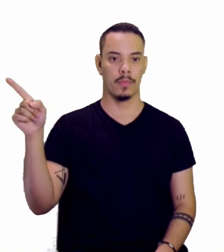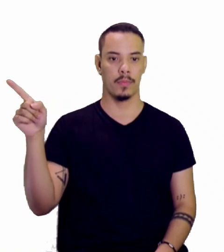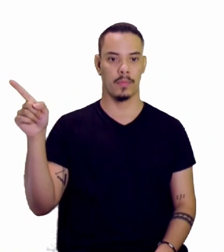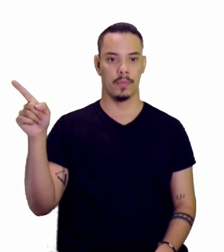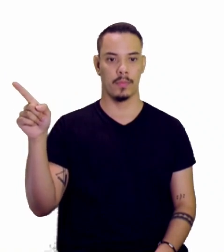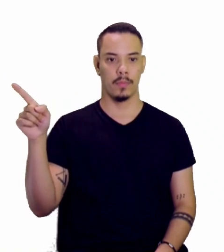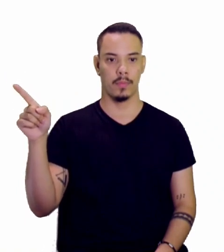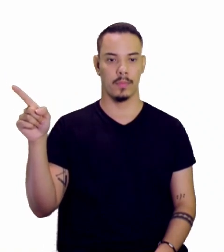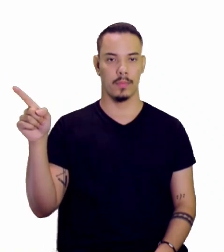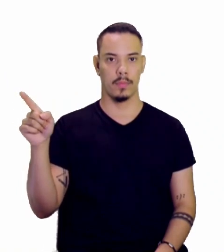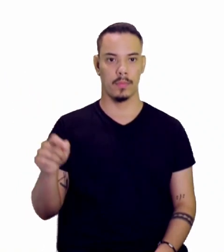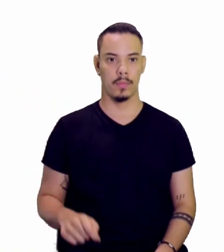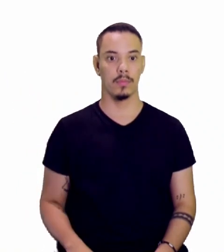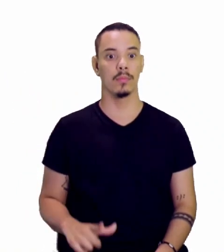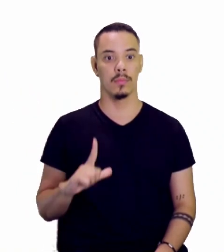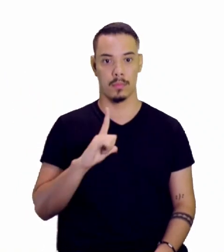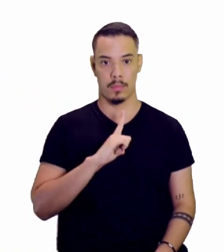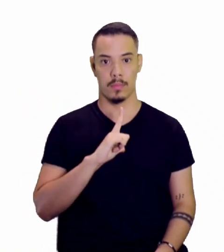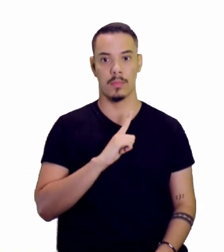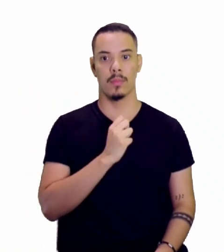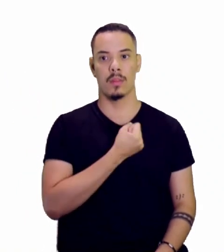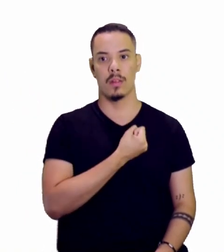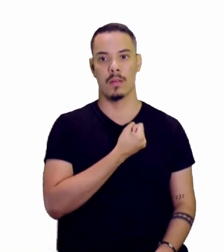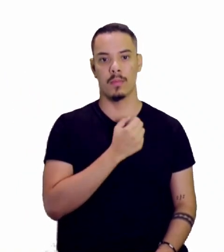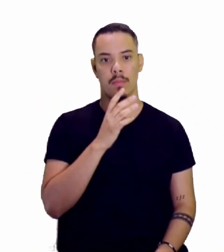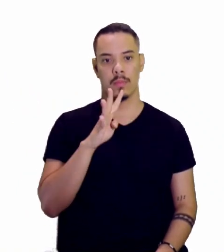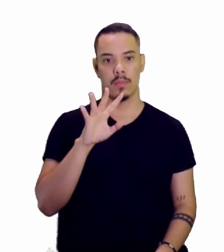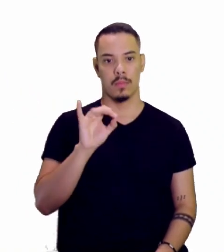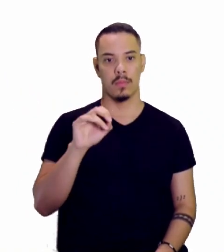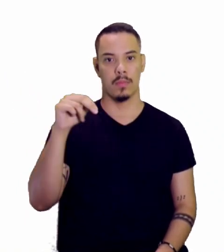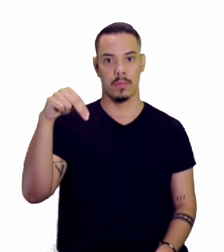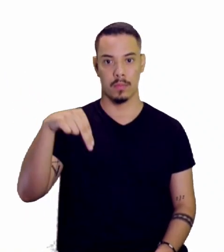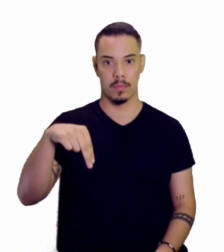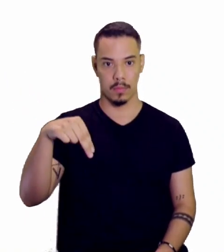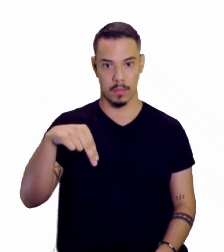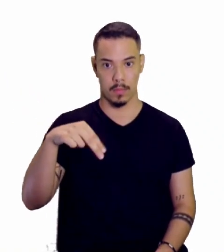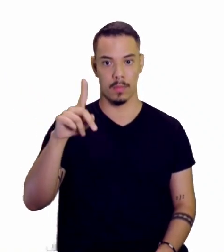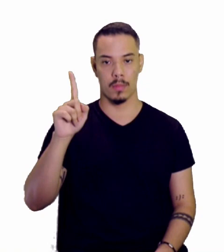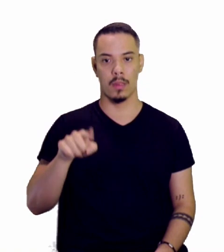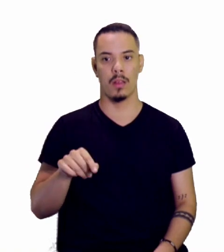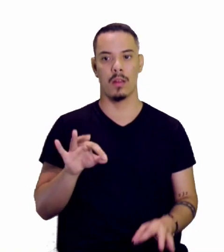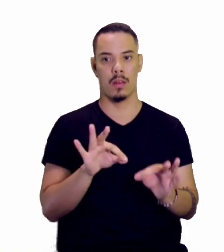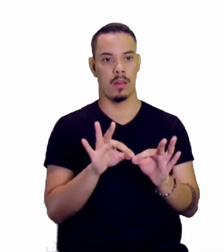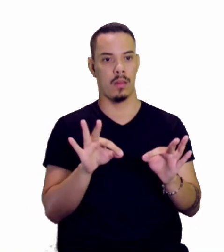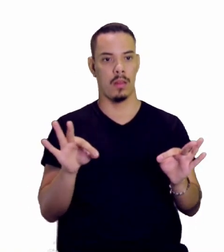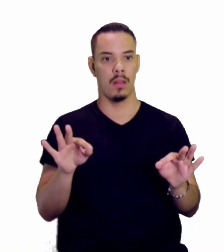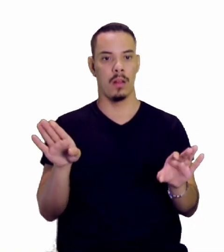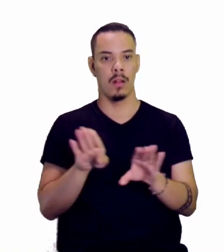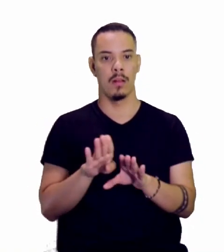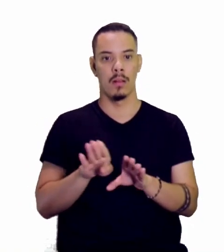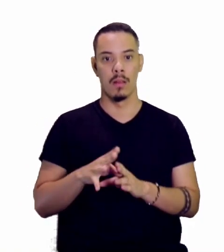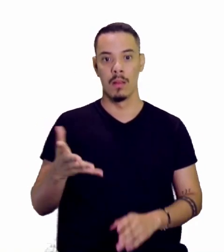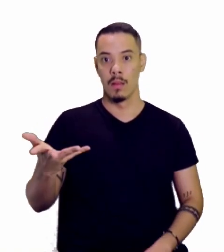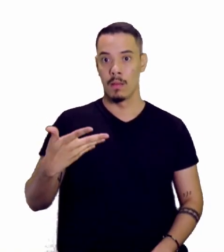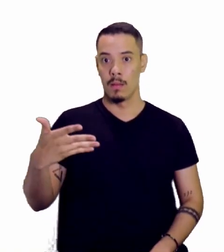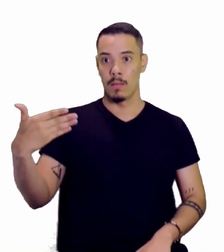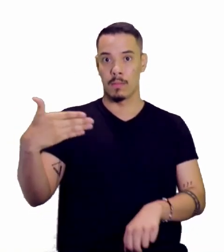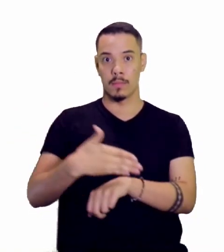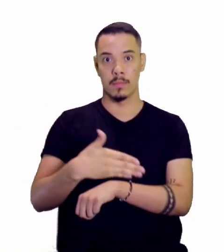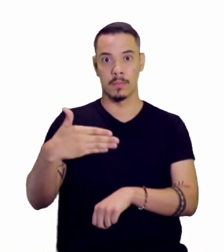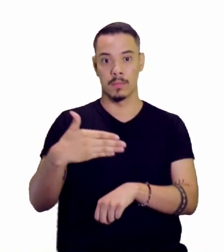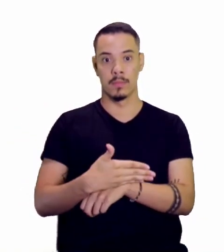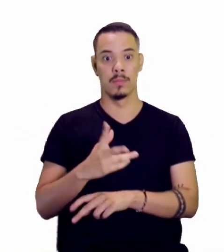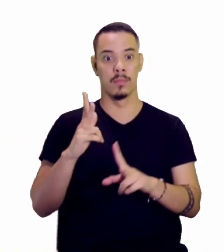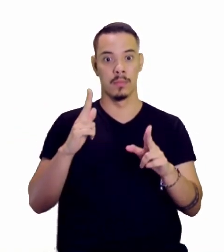aplicou uma força F. Tem um valorzinho aí, ó, 40 newtons. Isso. Ela é horizontal e de intensidade constante conforme